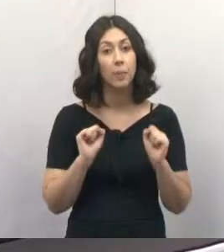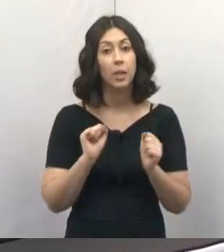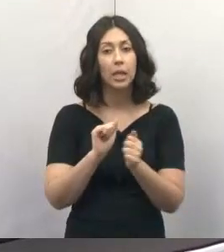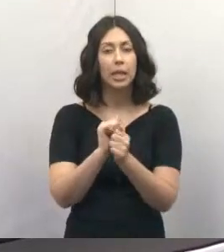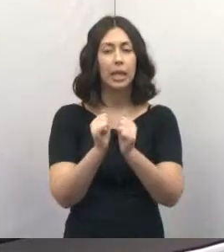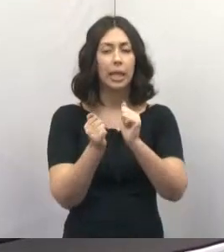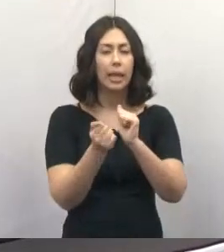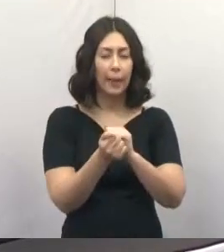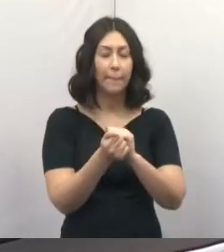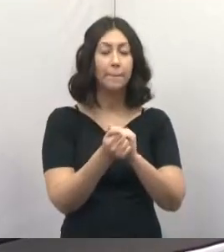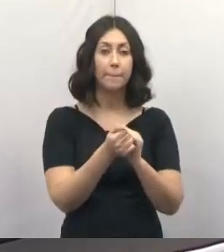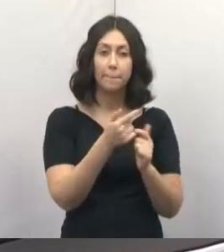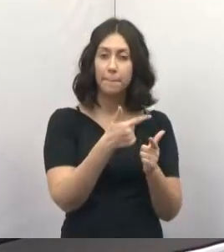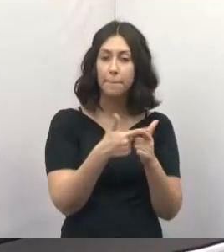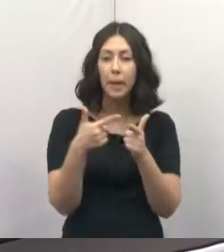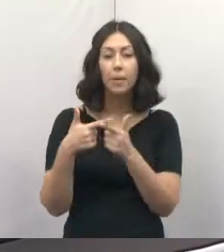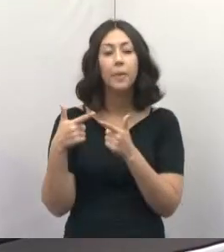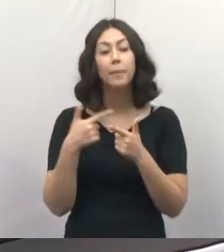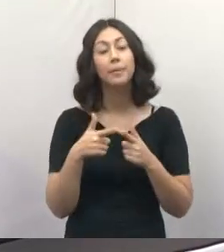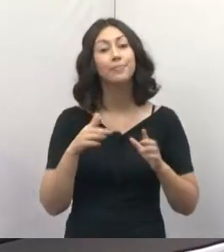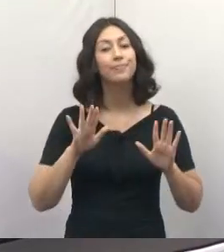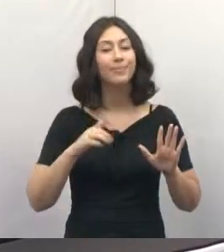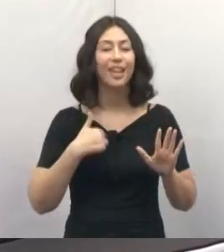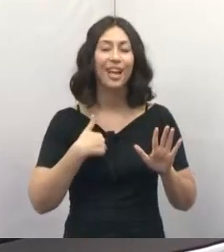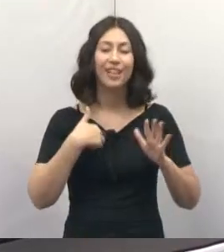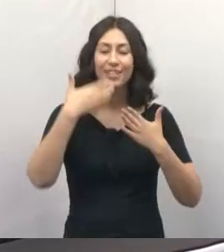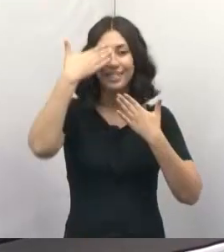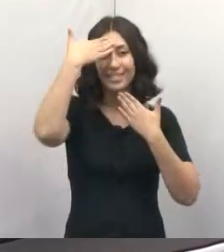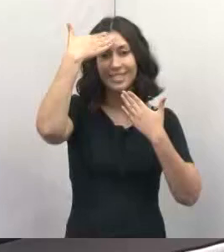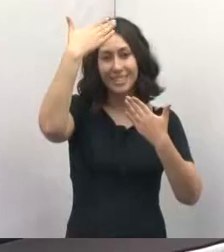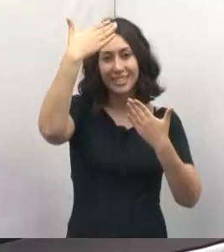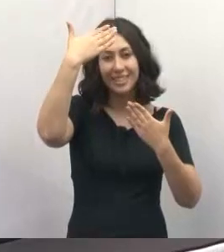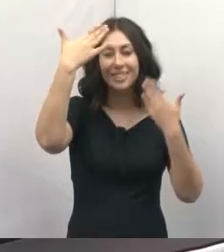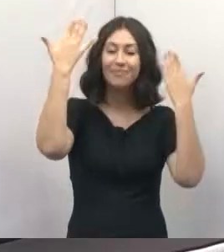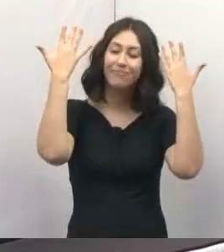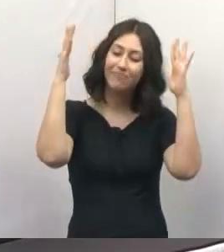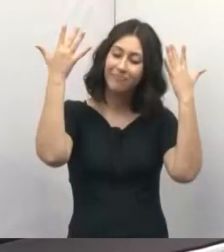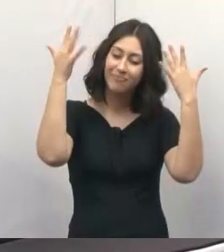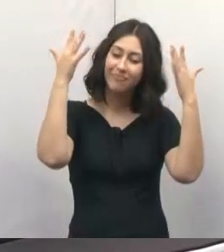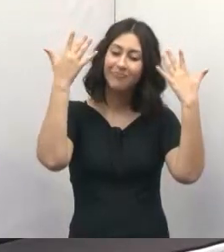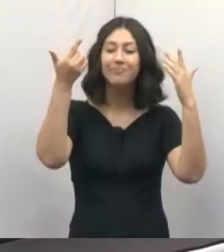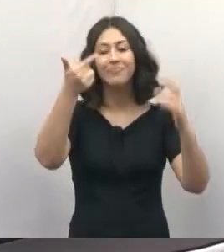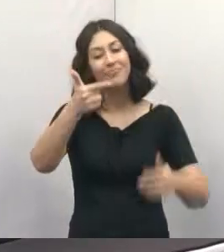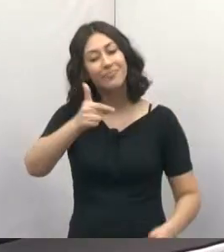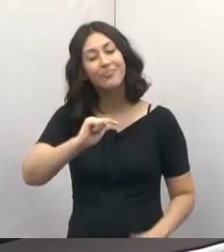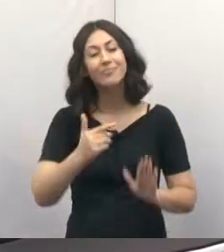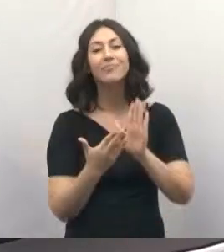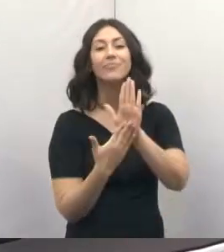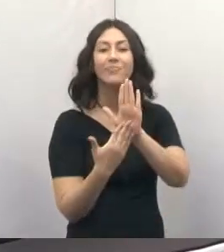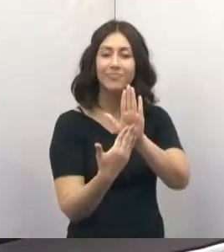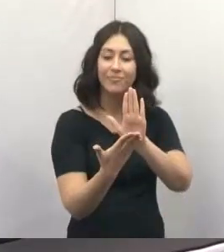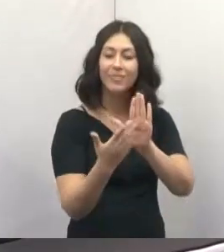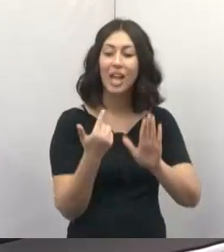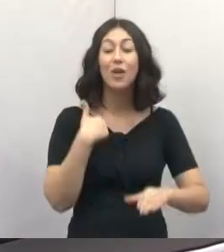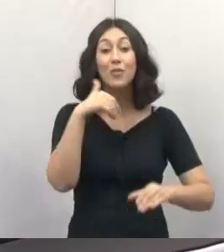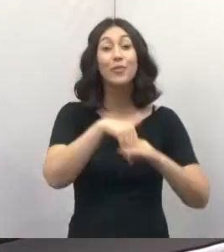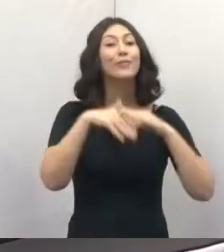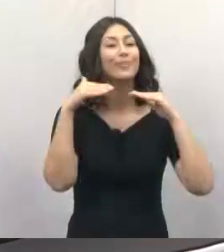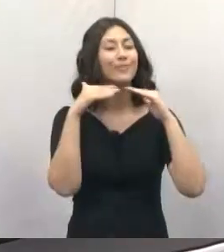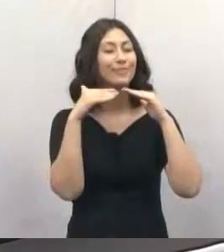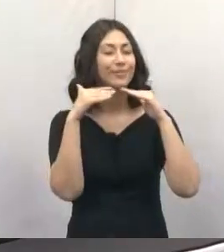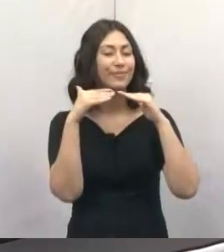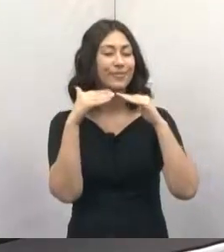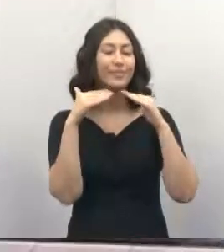adequar todas essas questões. Então, mas eu fico muito agradecida e parabéns mais uma vez pela propositura e meu voto será